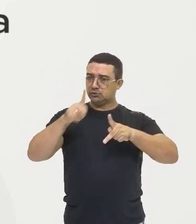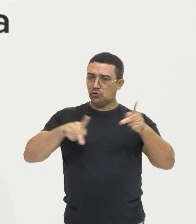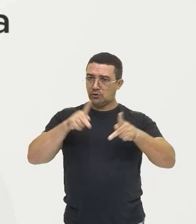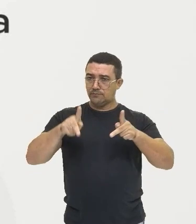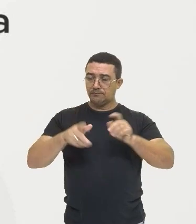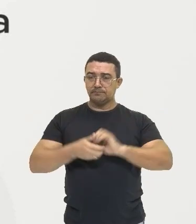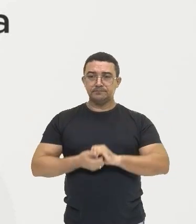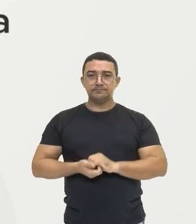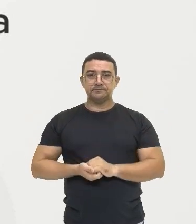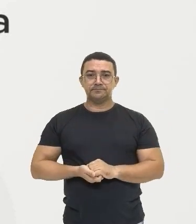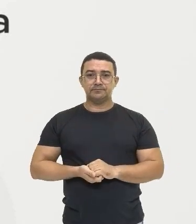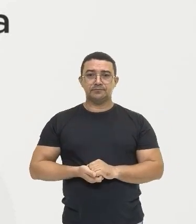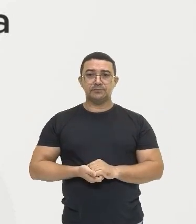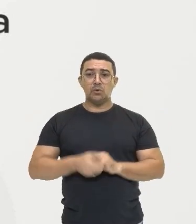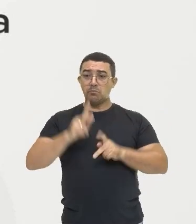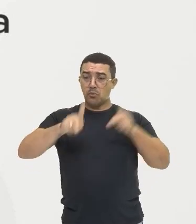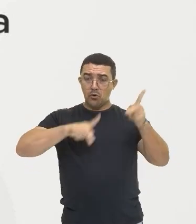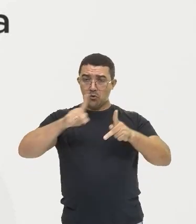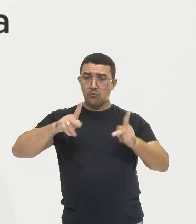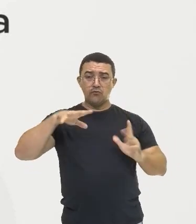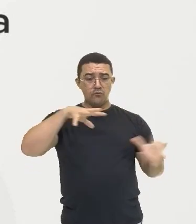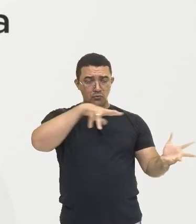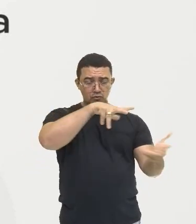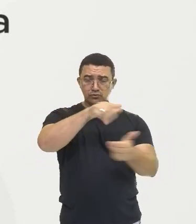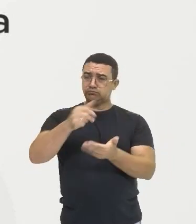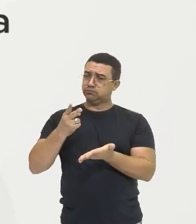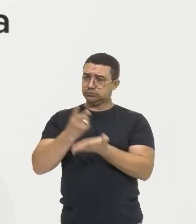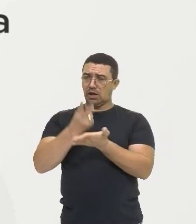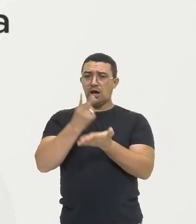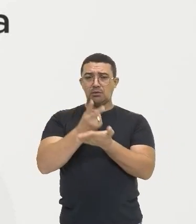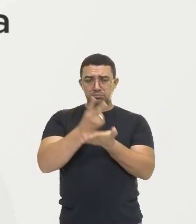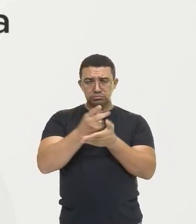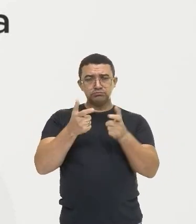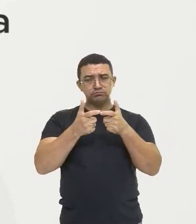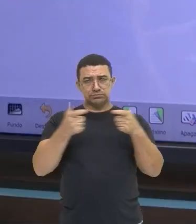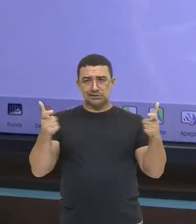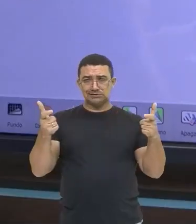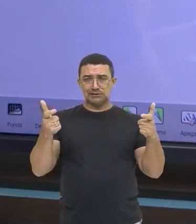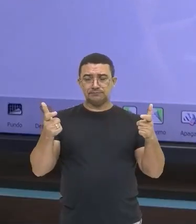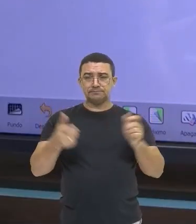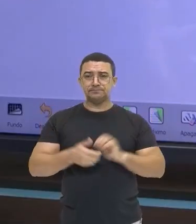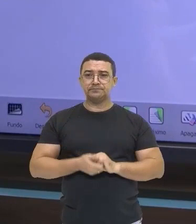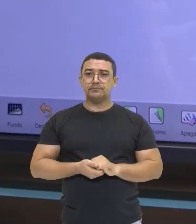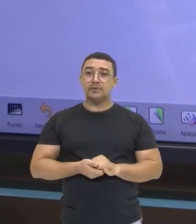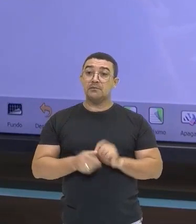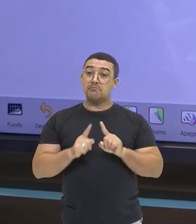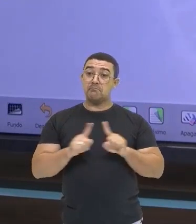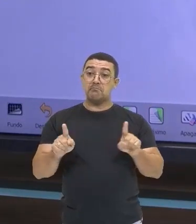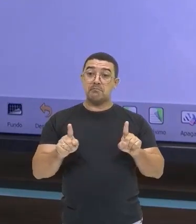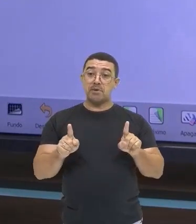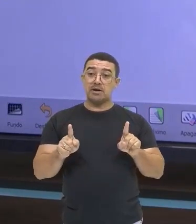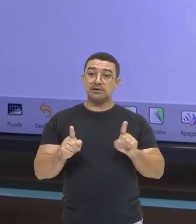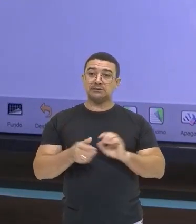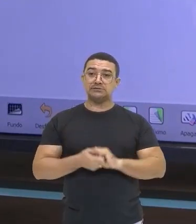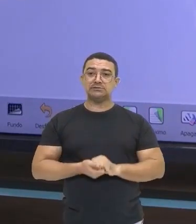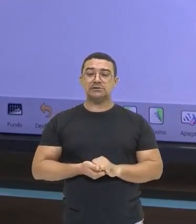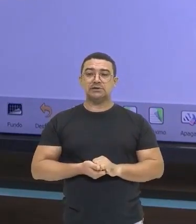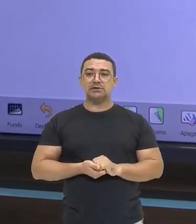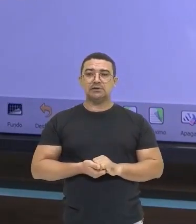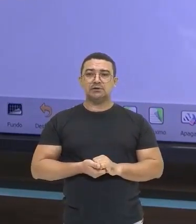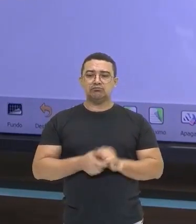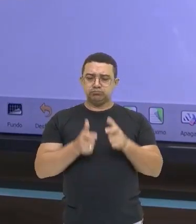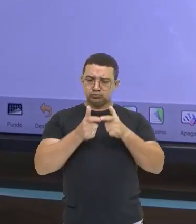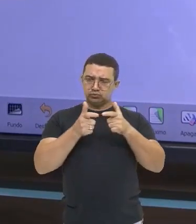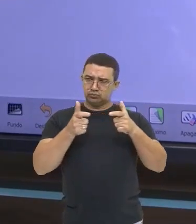faço para vocês. A população mundial, ela continua a crescer, certo? Só que esse